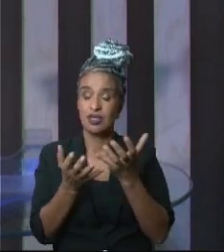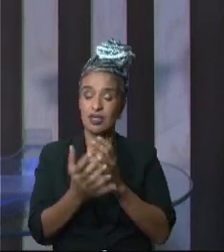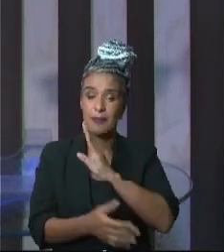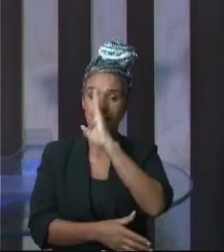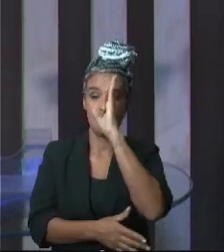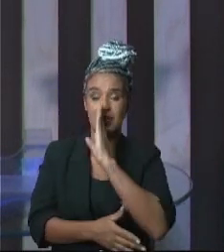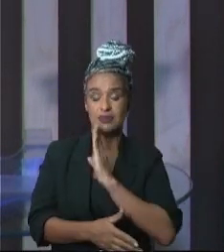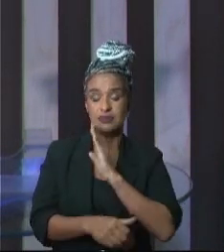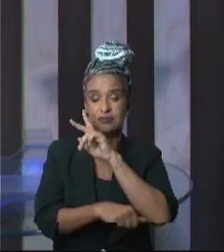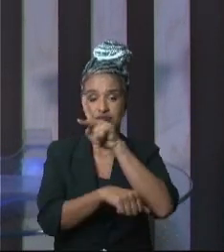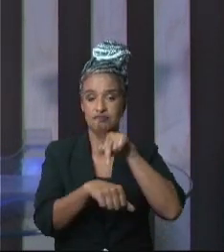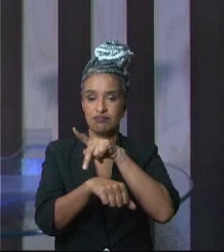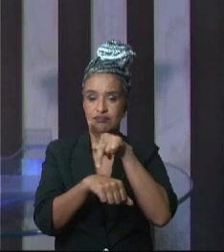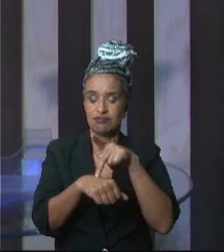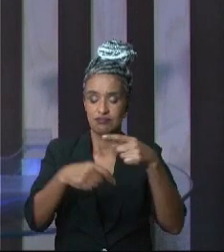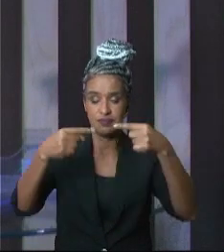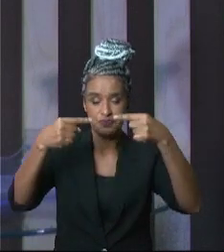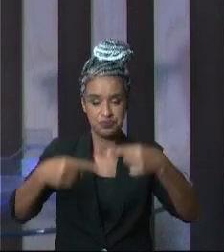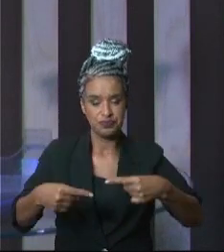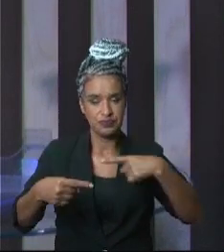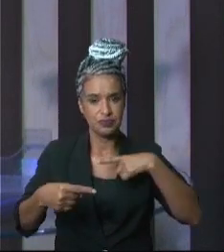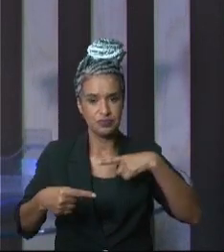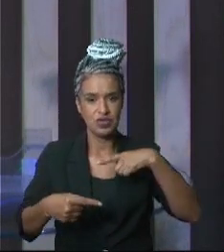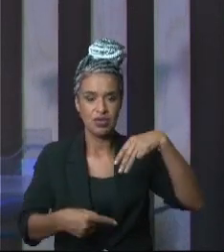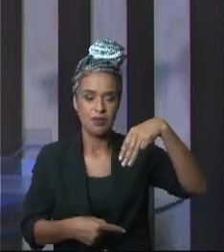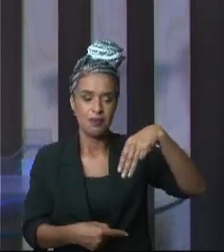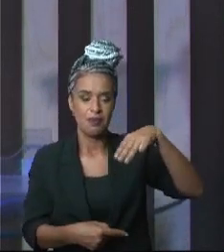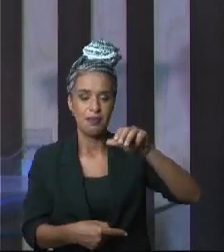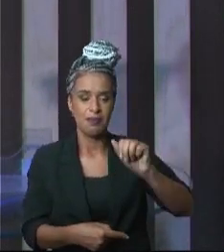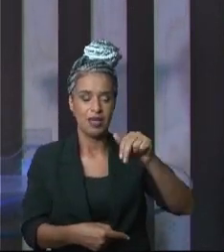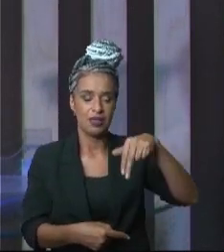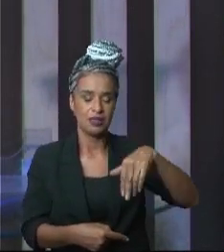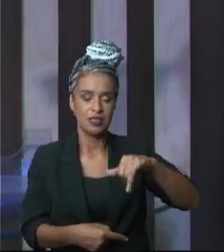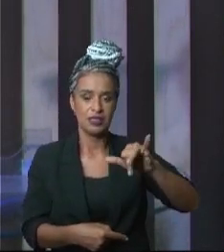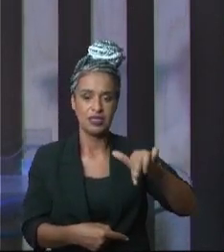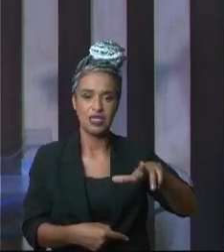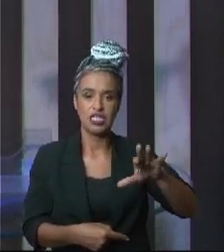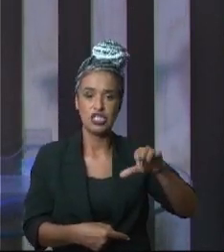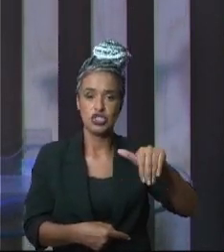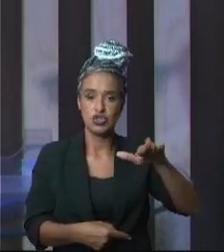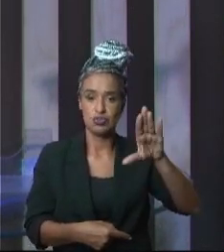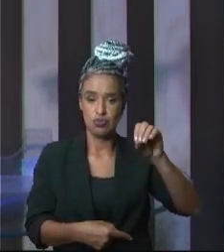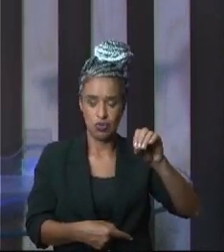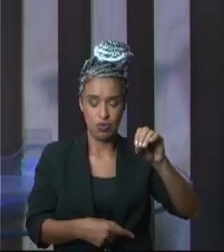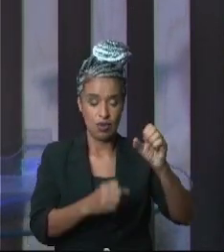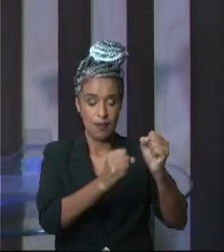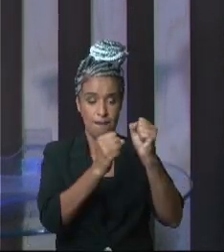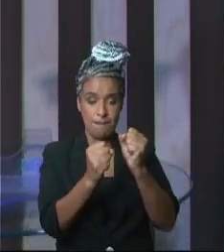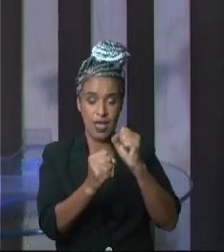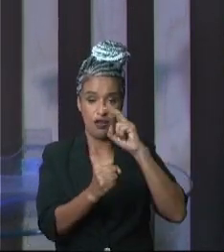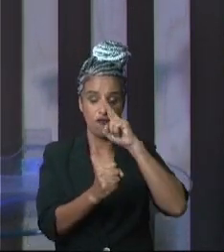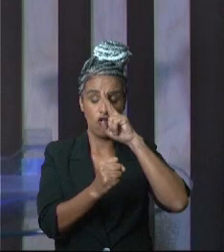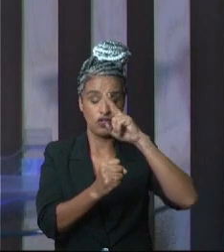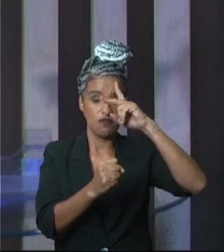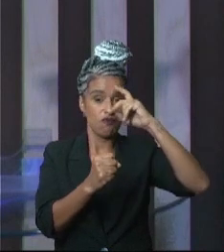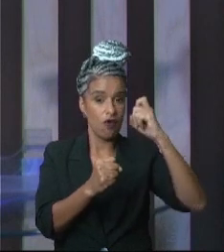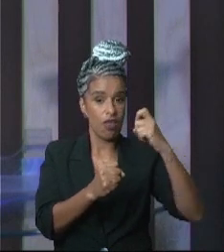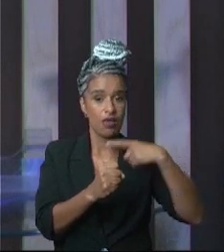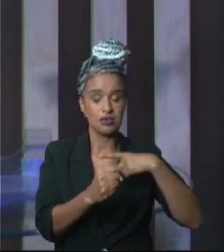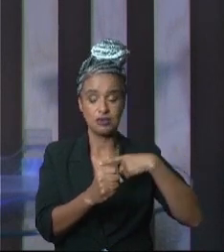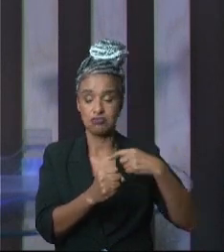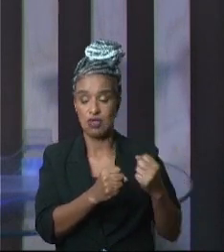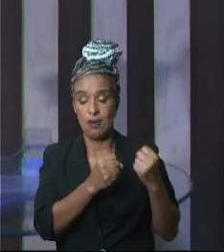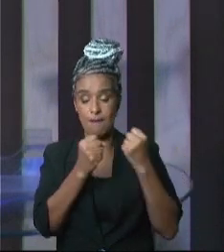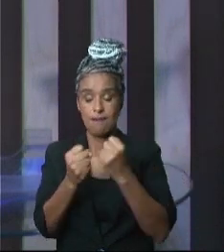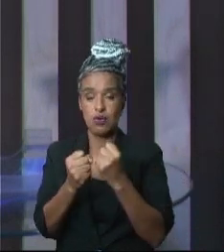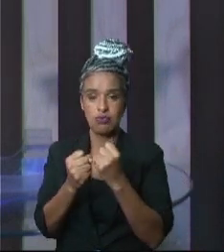a ordem internacional da competição, do maniqueísmo e do império da força não nos levará rumo